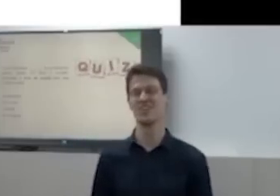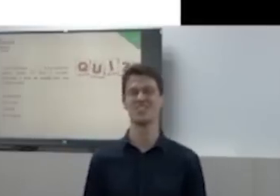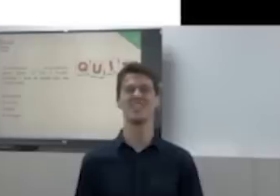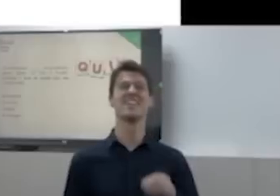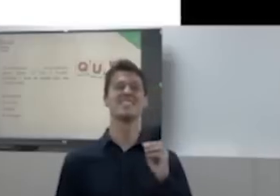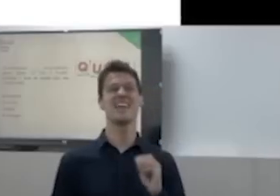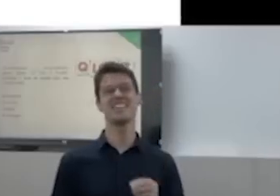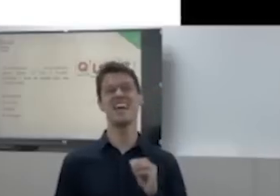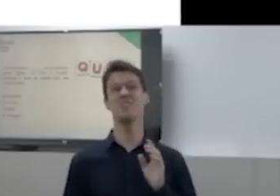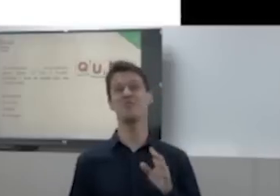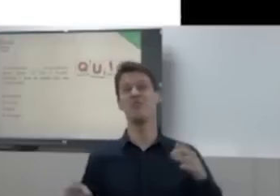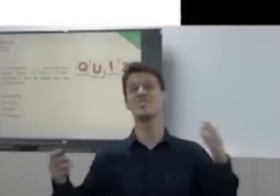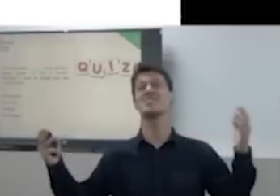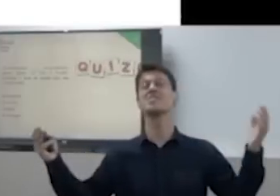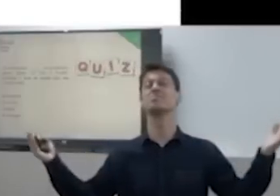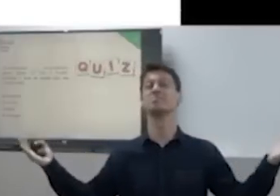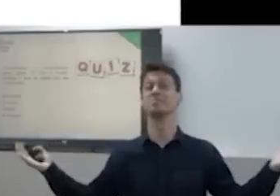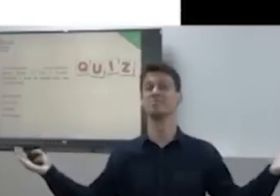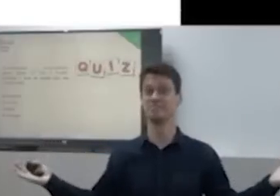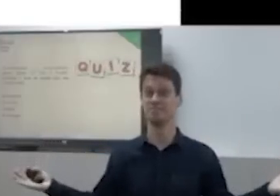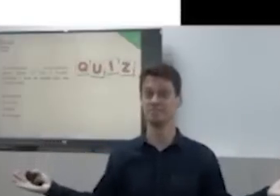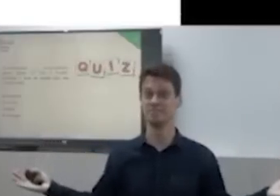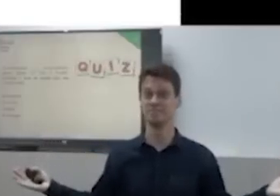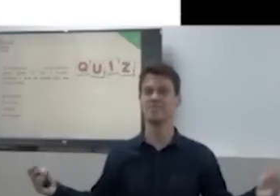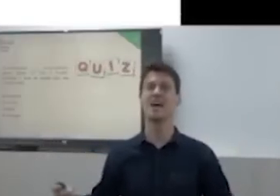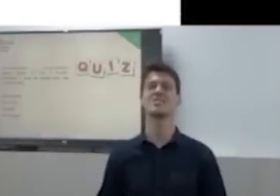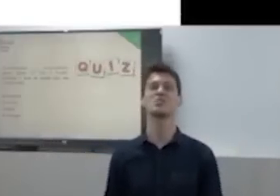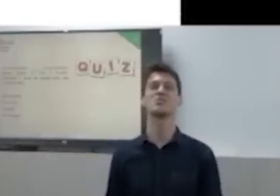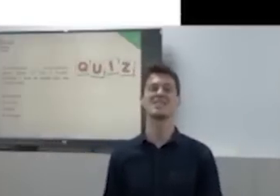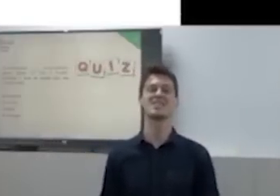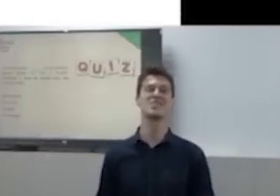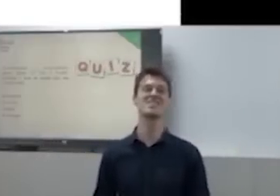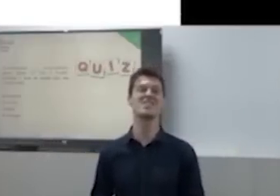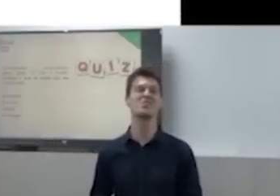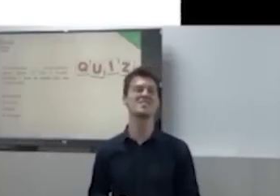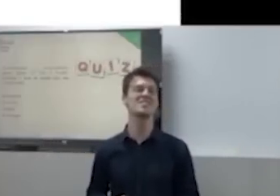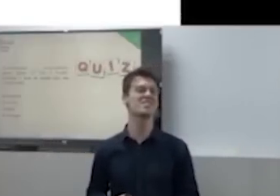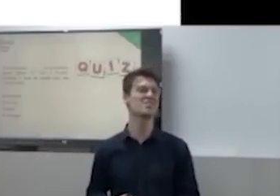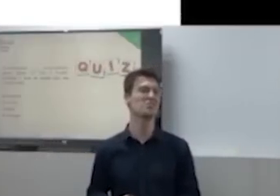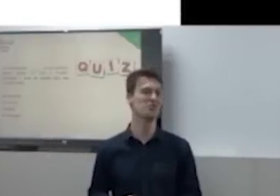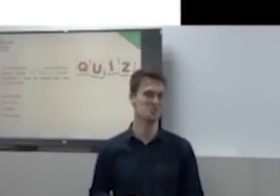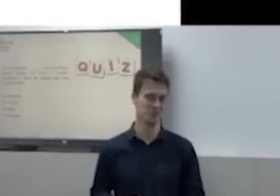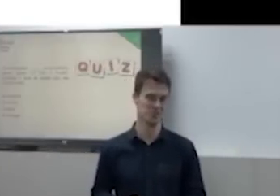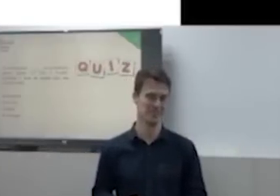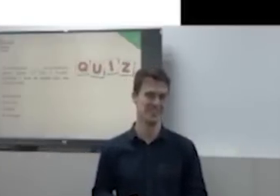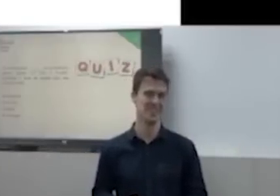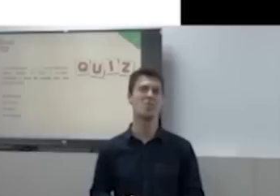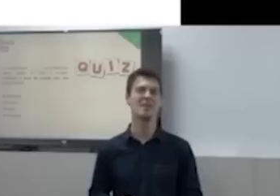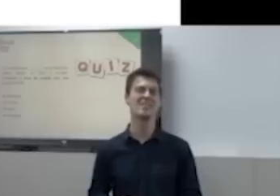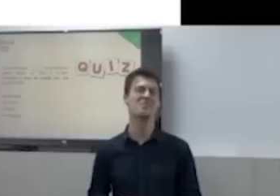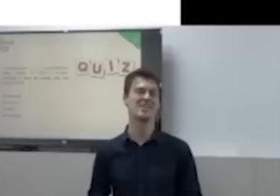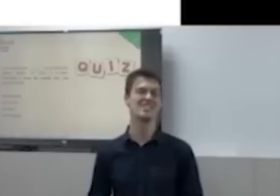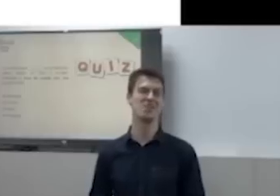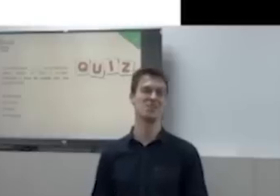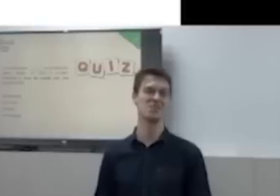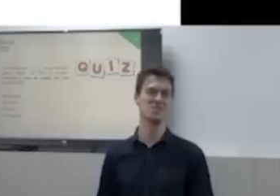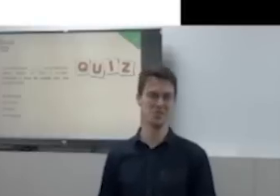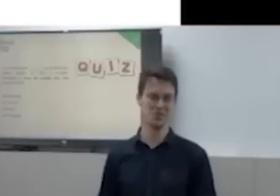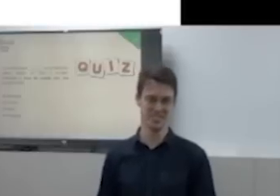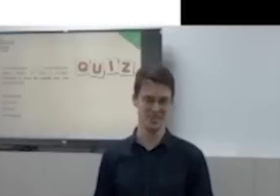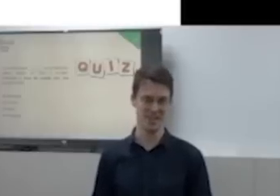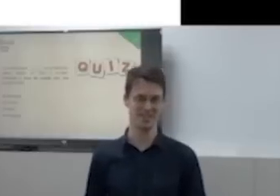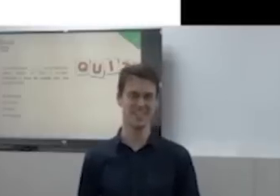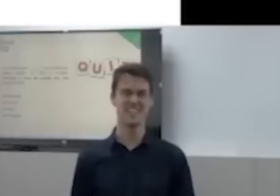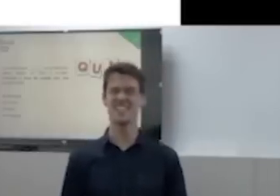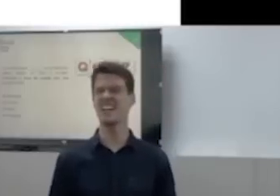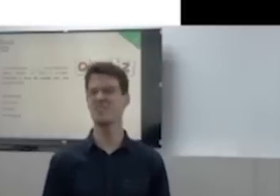lá no nosso quiz de hoje. Se a Terra fosse, as constelações seriam visíveis em todo o mundo. Complete a frase de